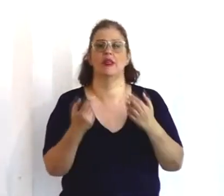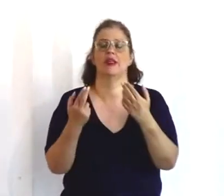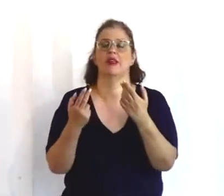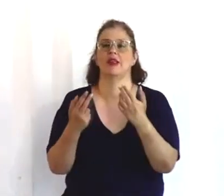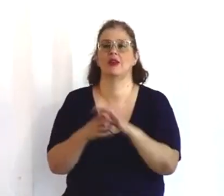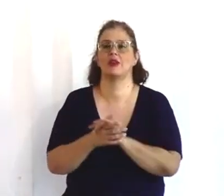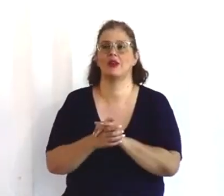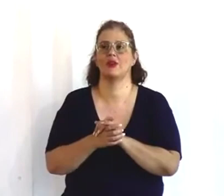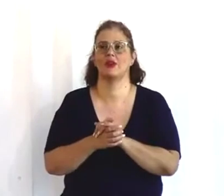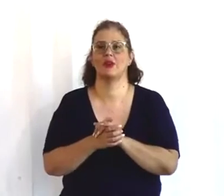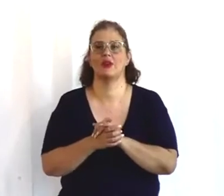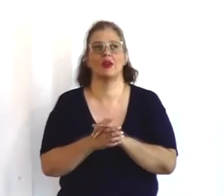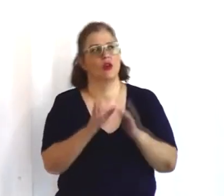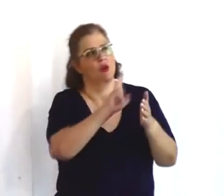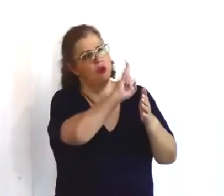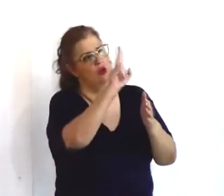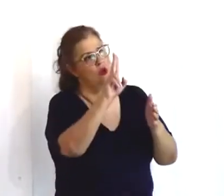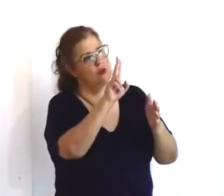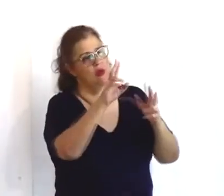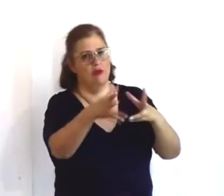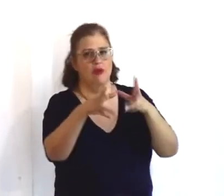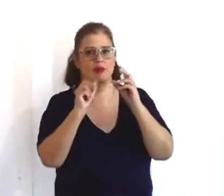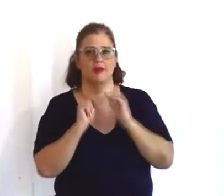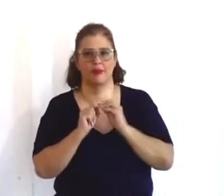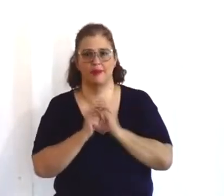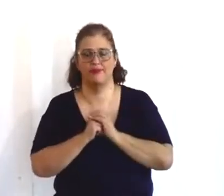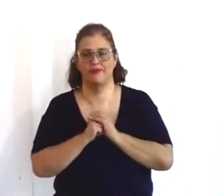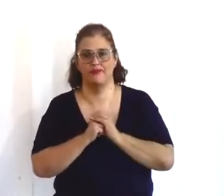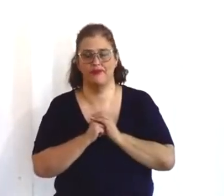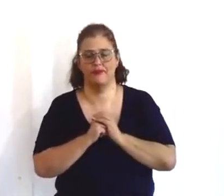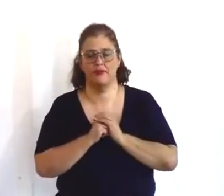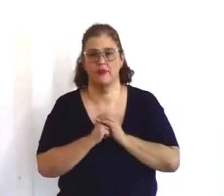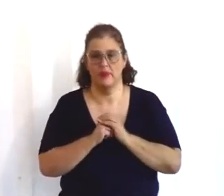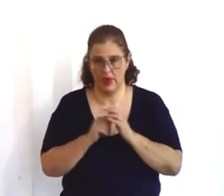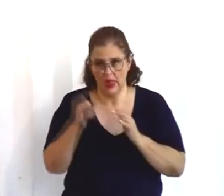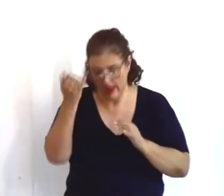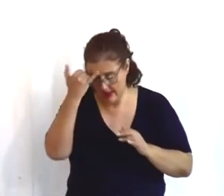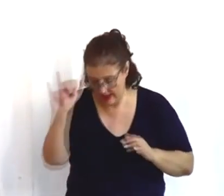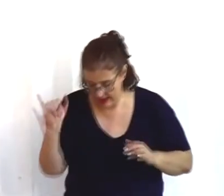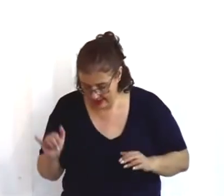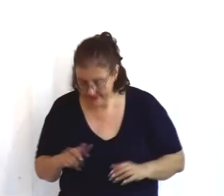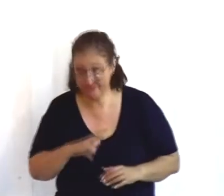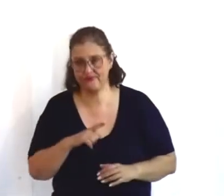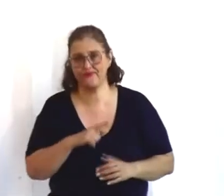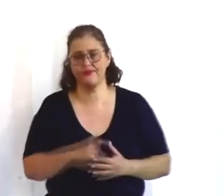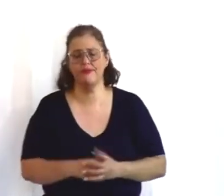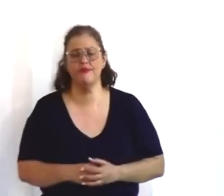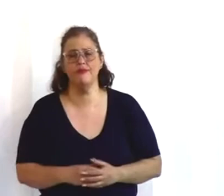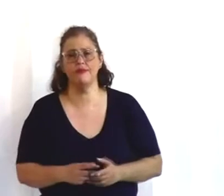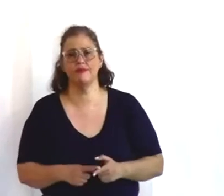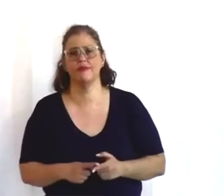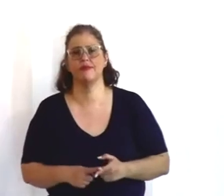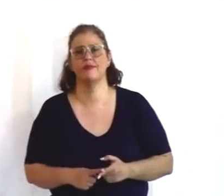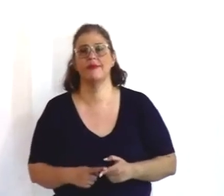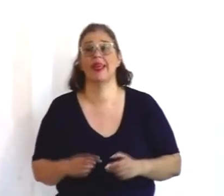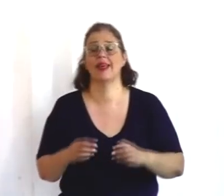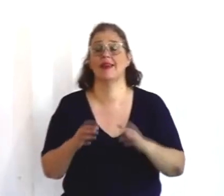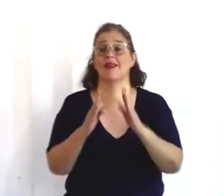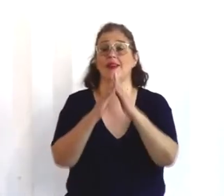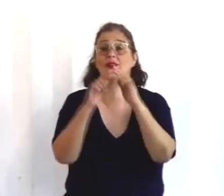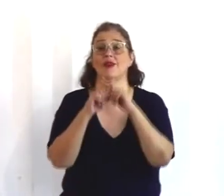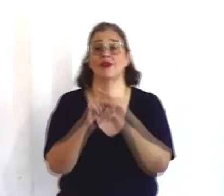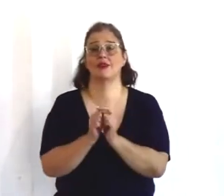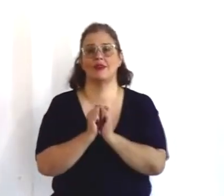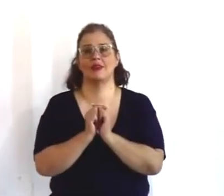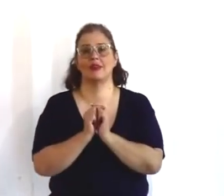e o meu novo nome. A ideia aqui, meus irmãos, de que ao vencedor falo-ei coluna no santuário do meu Deus, é a ideia